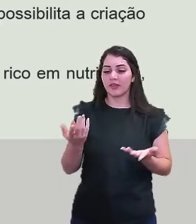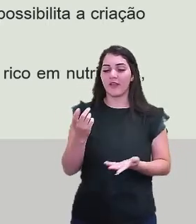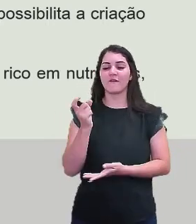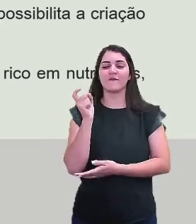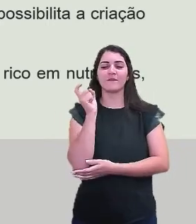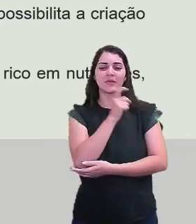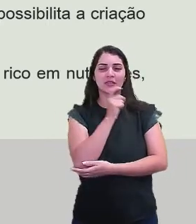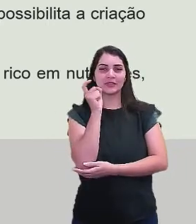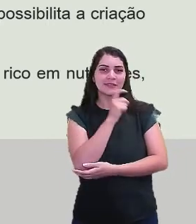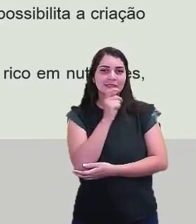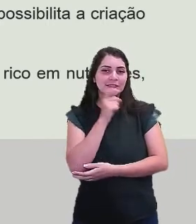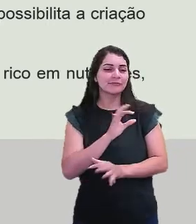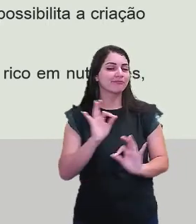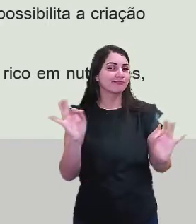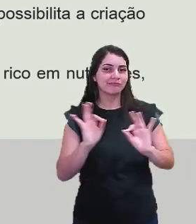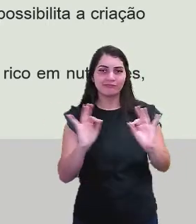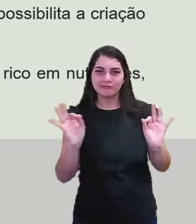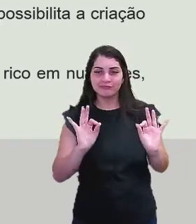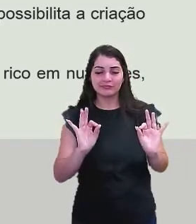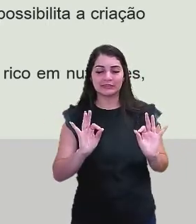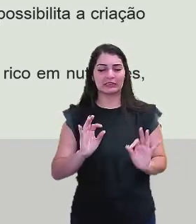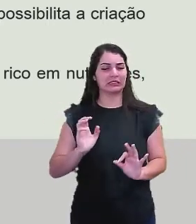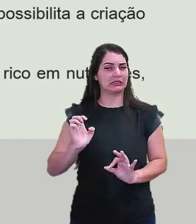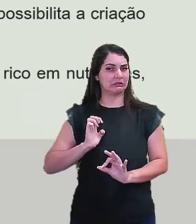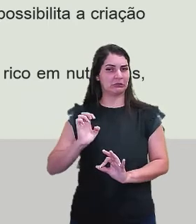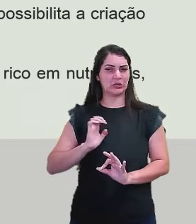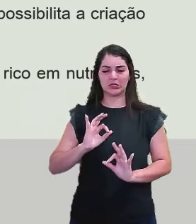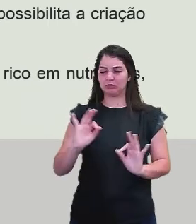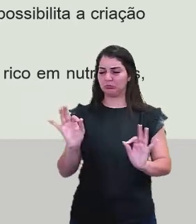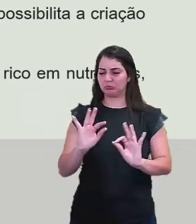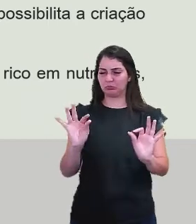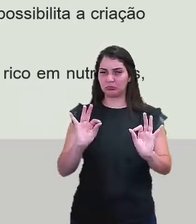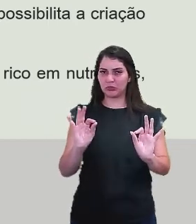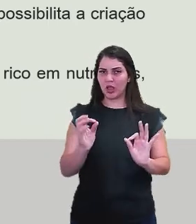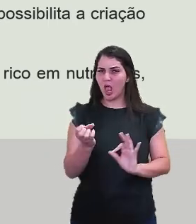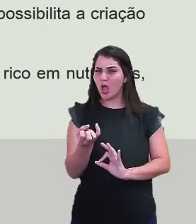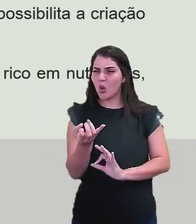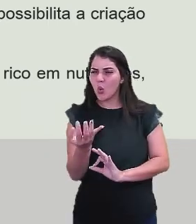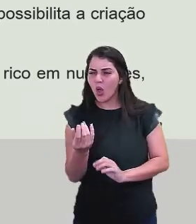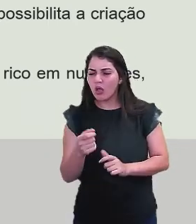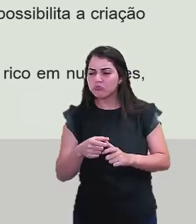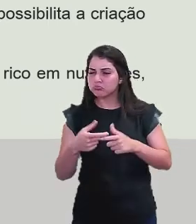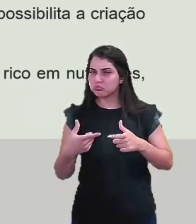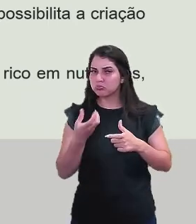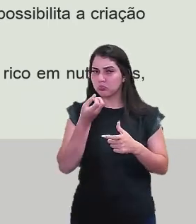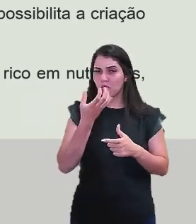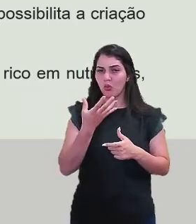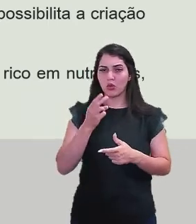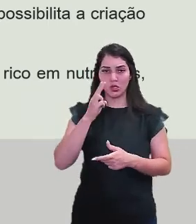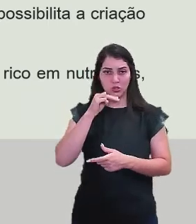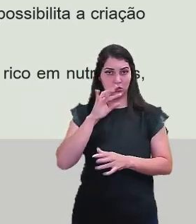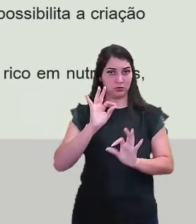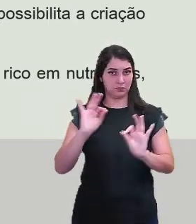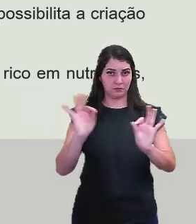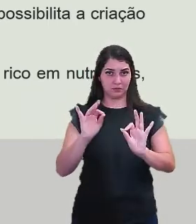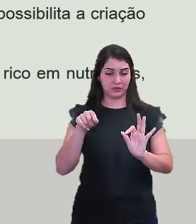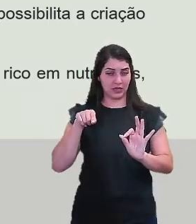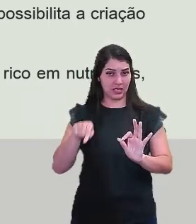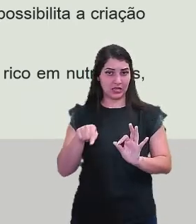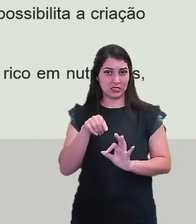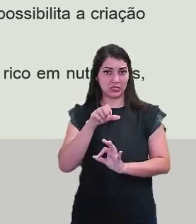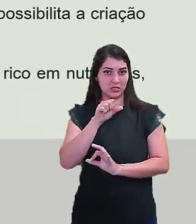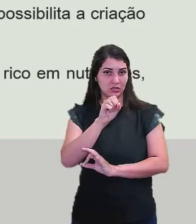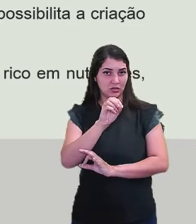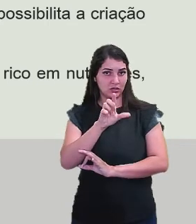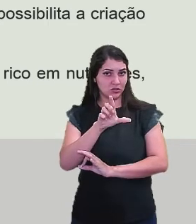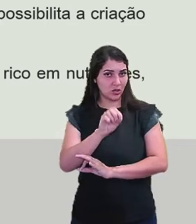Falso, pessoal. Não, ele não é rico assim, uma grande quantidade de nutrientes. Não. E não é esse solo que é